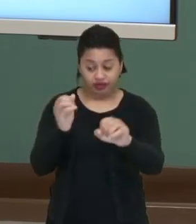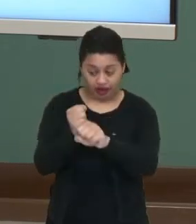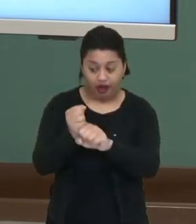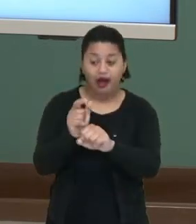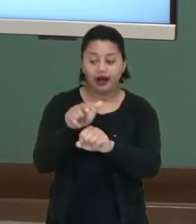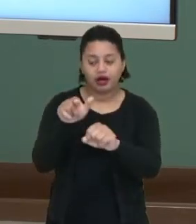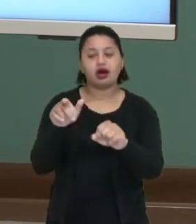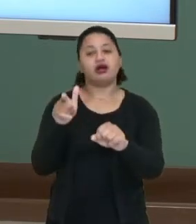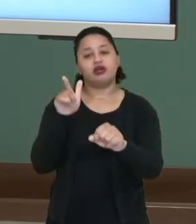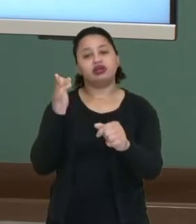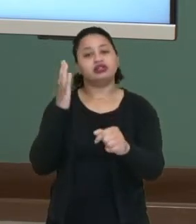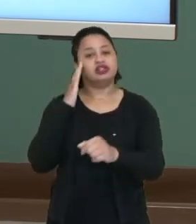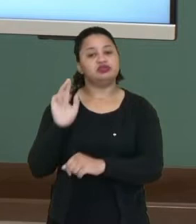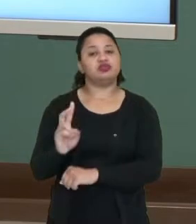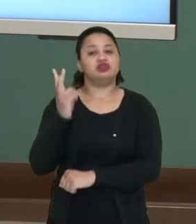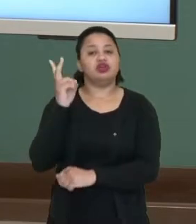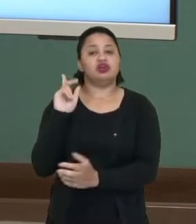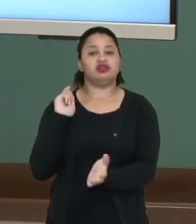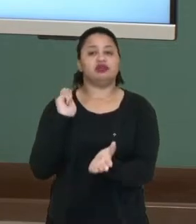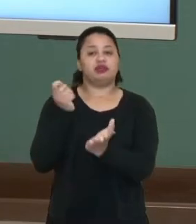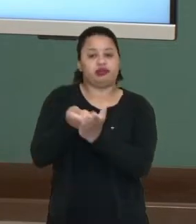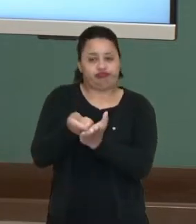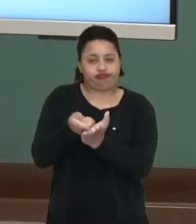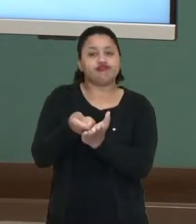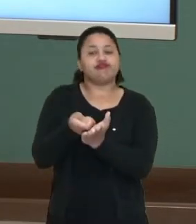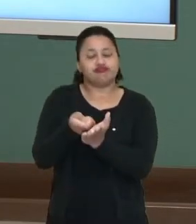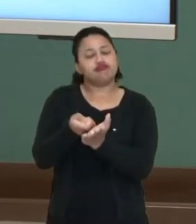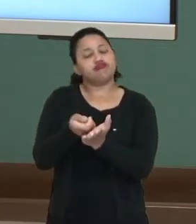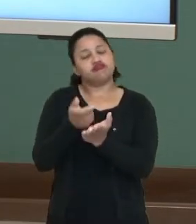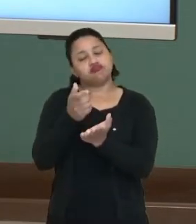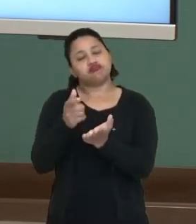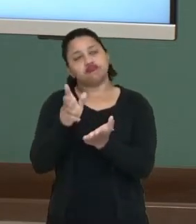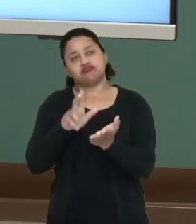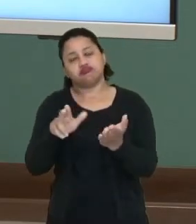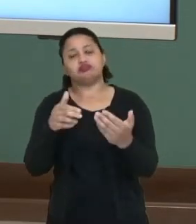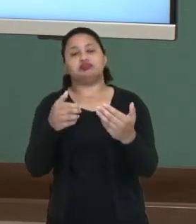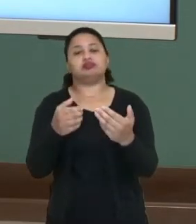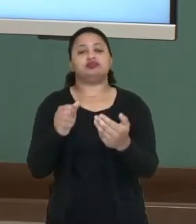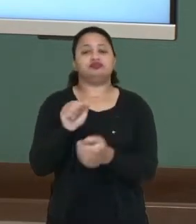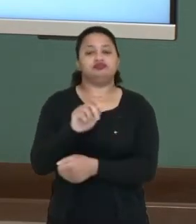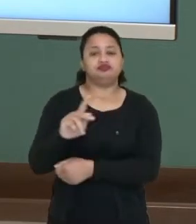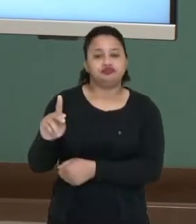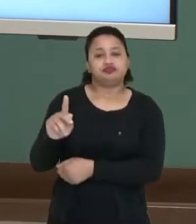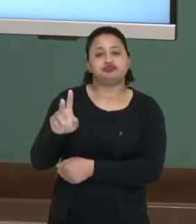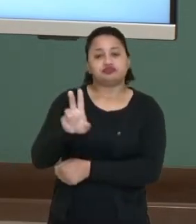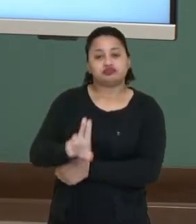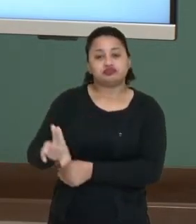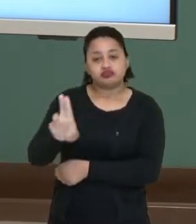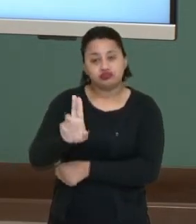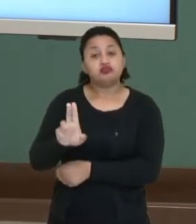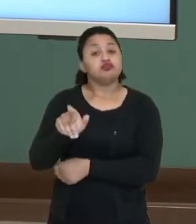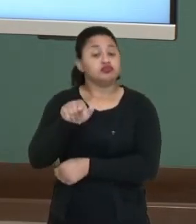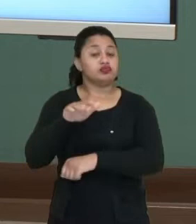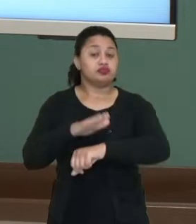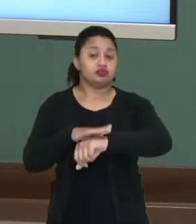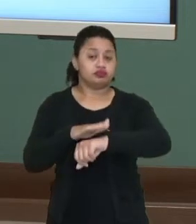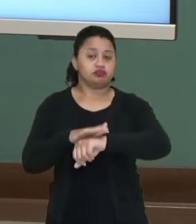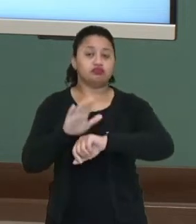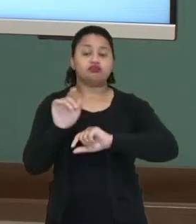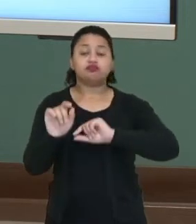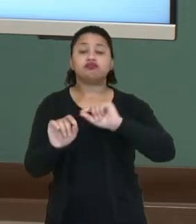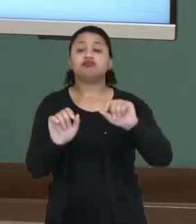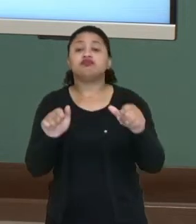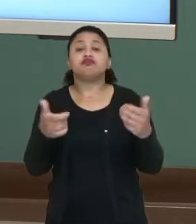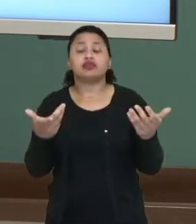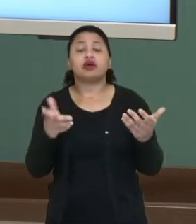pago por aquela viagem, por aquela corrida do aplicativo que você está usando no momento, tá? Então,